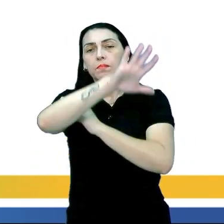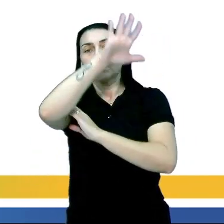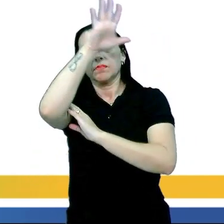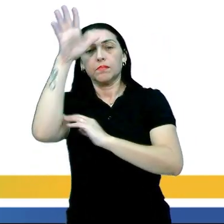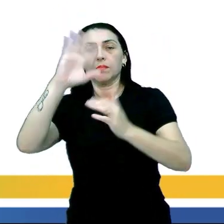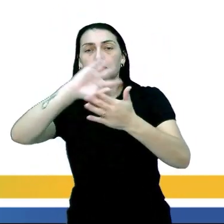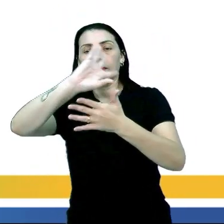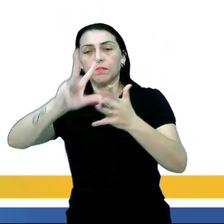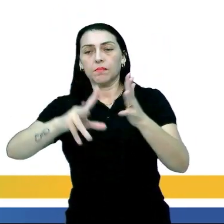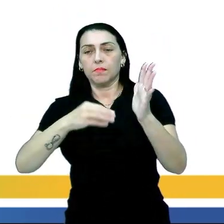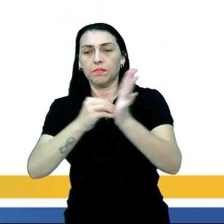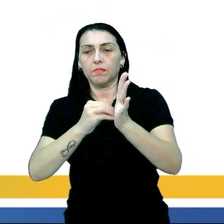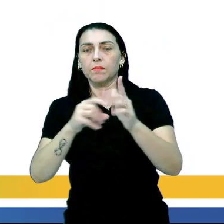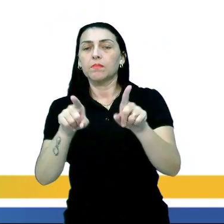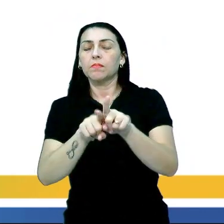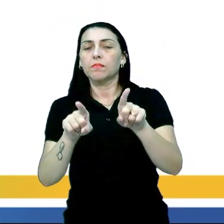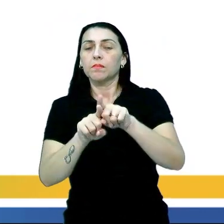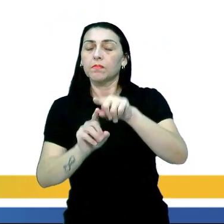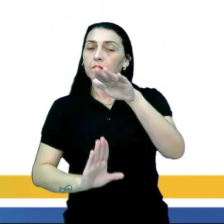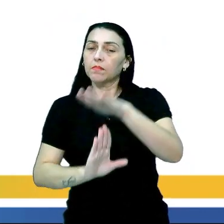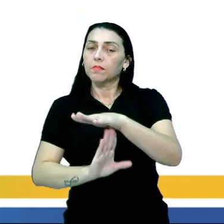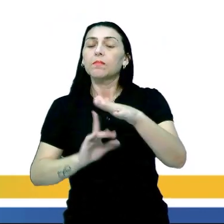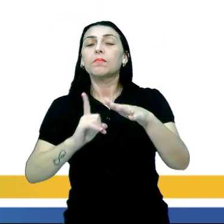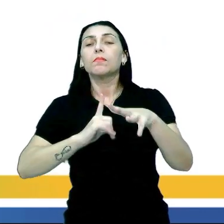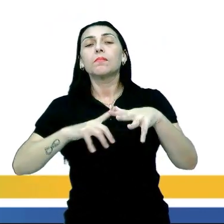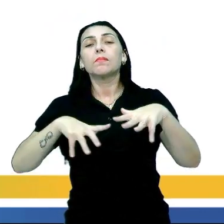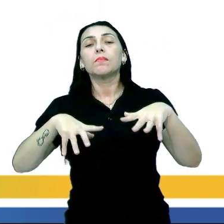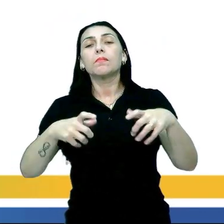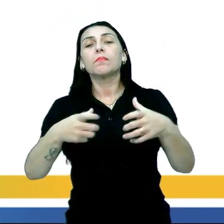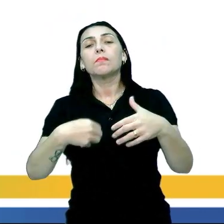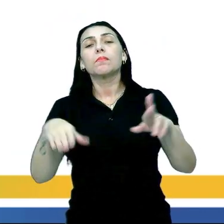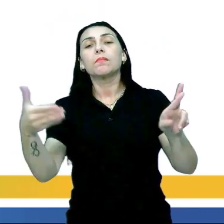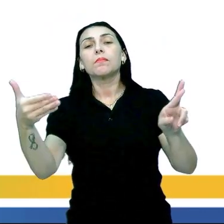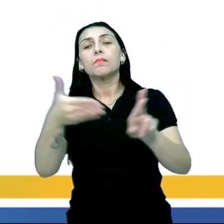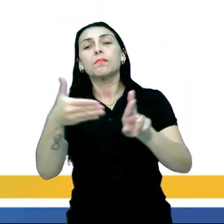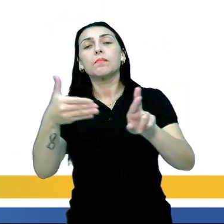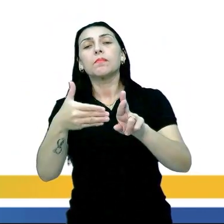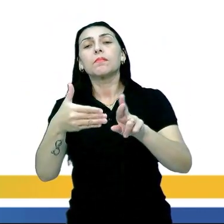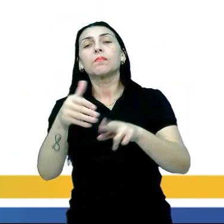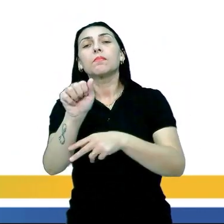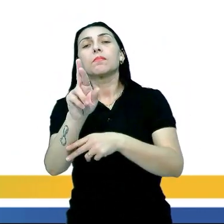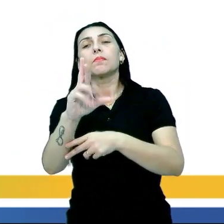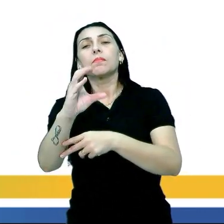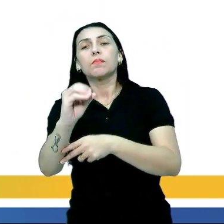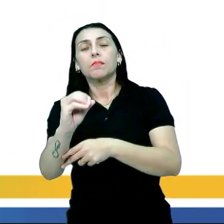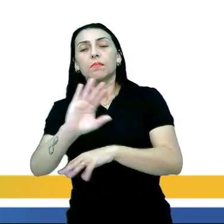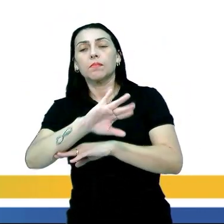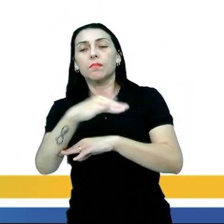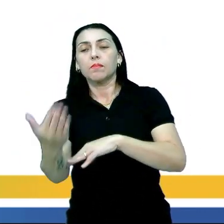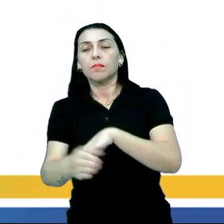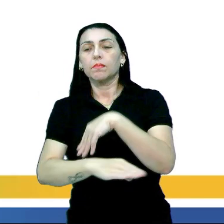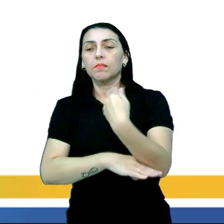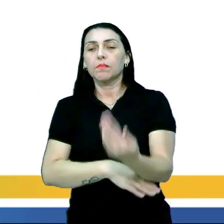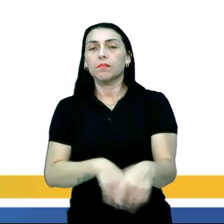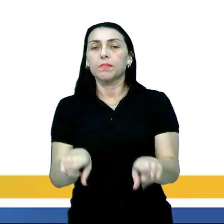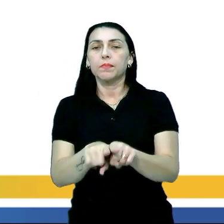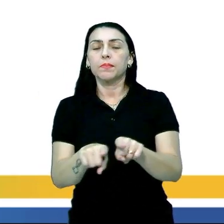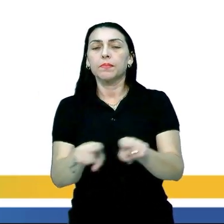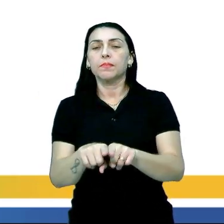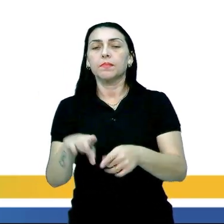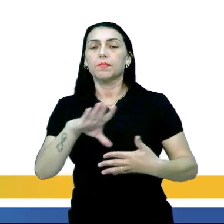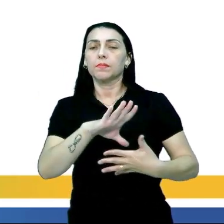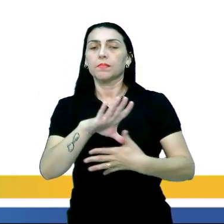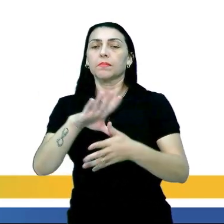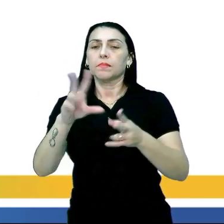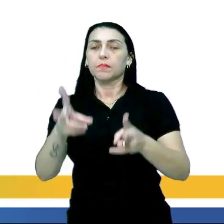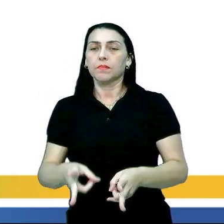o limite dessa floresta, a gente tem a área hoje representada pelo arco do desmatamento também, nesse mapa, vocês